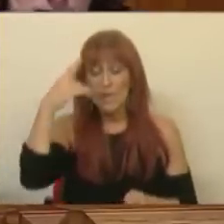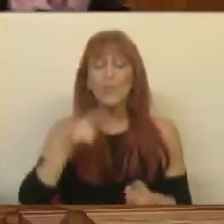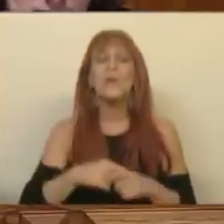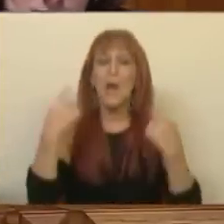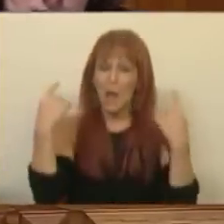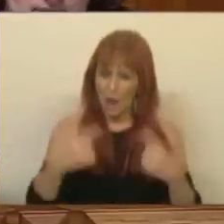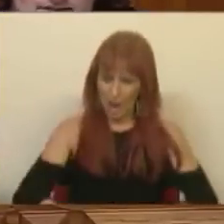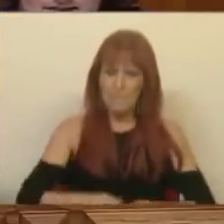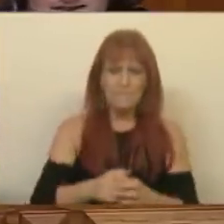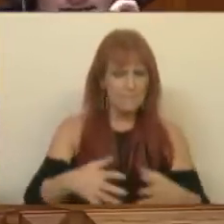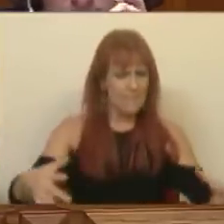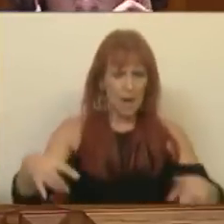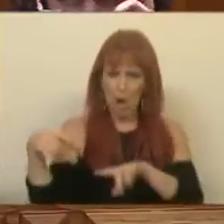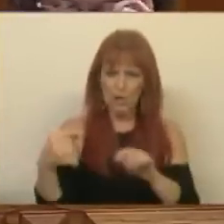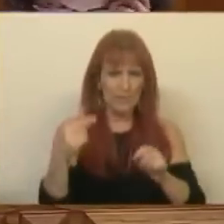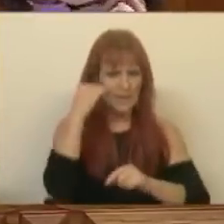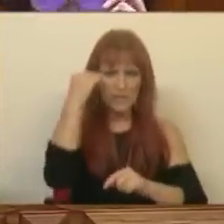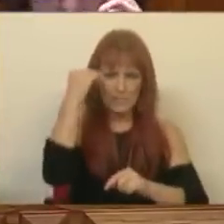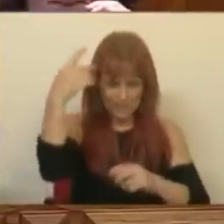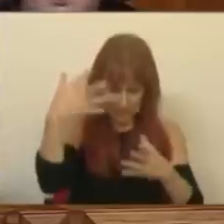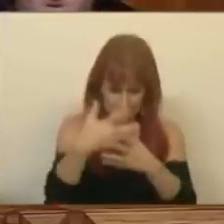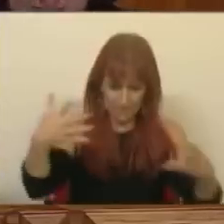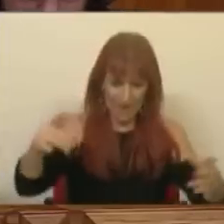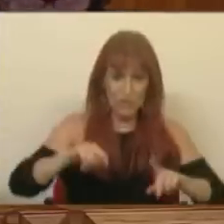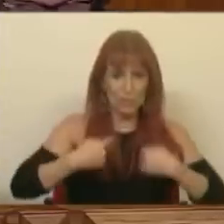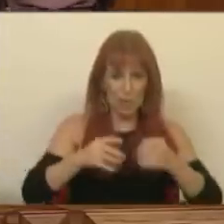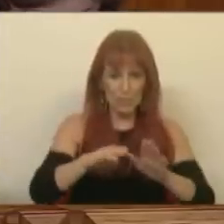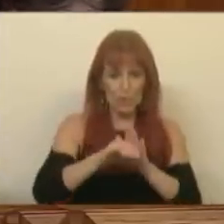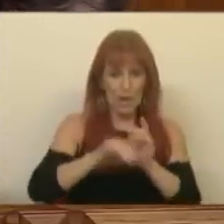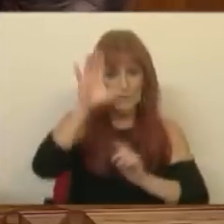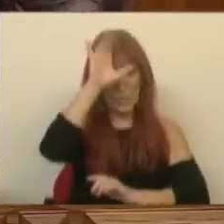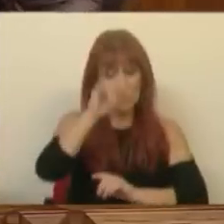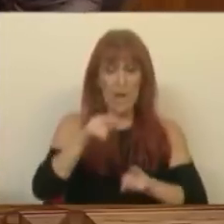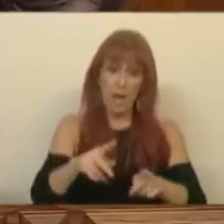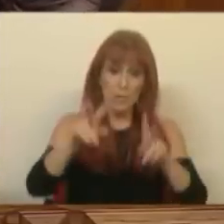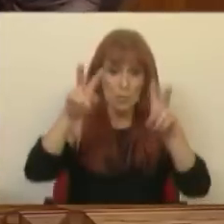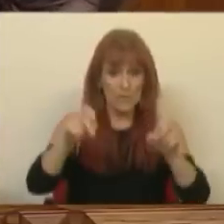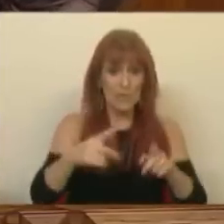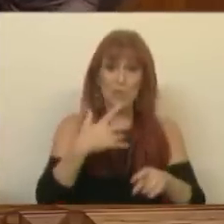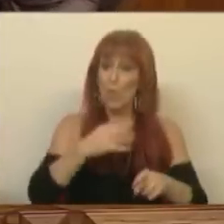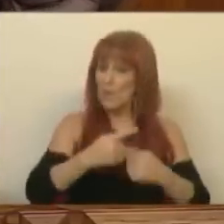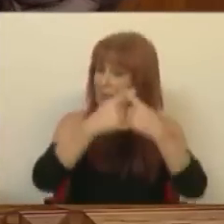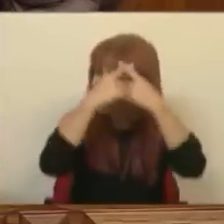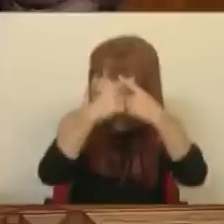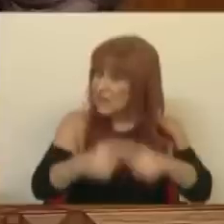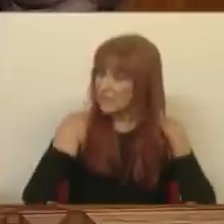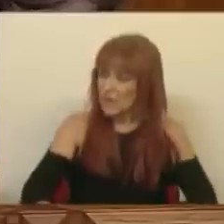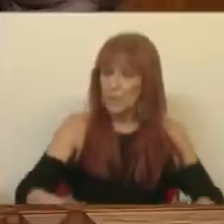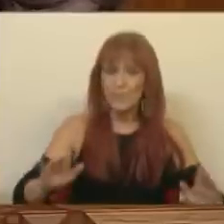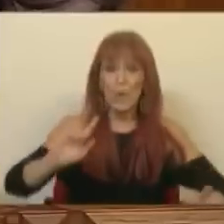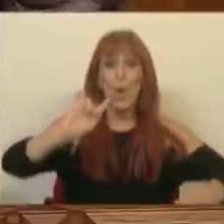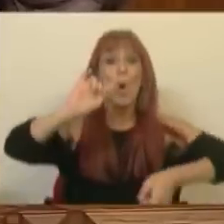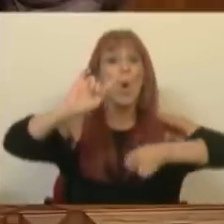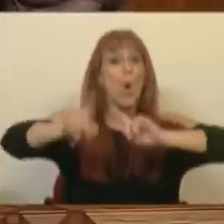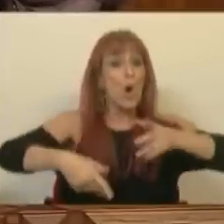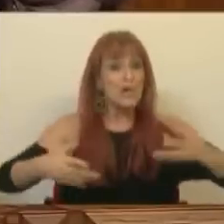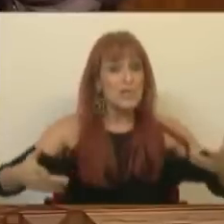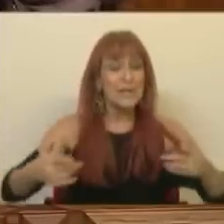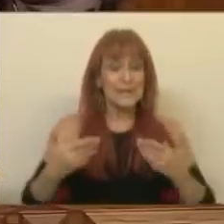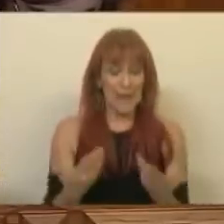haver um maior debate Na especialidade do próprio programa do governo e isso é uma matéria completamente diferente aquilo que